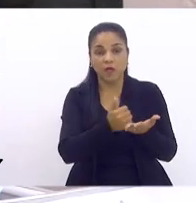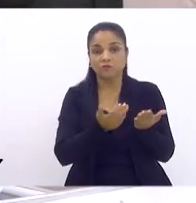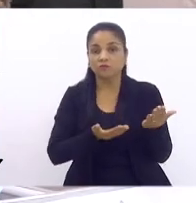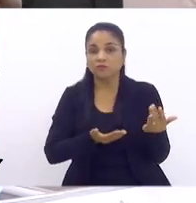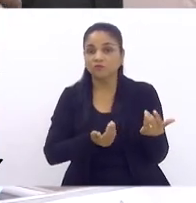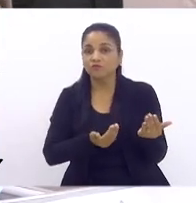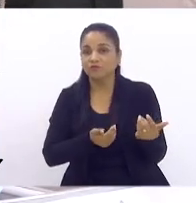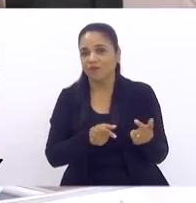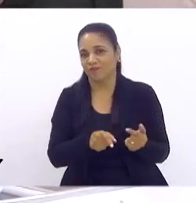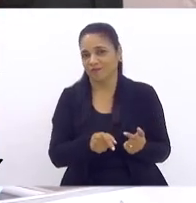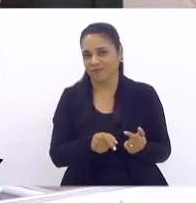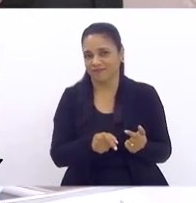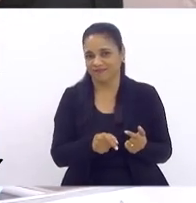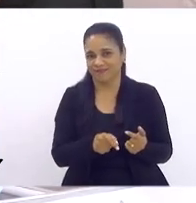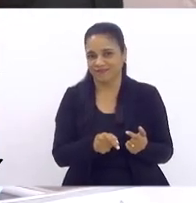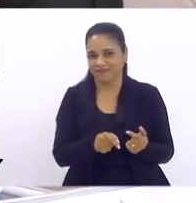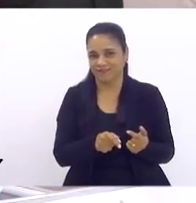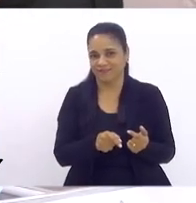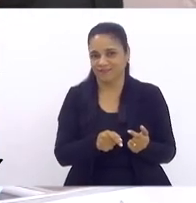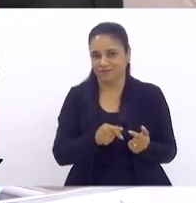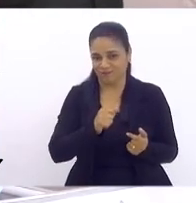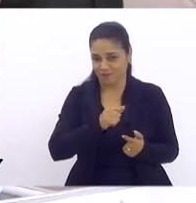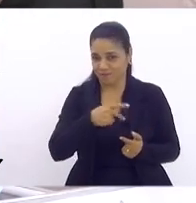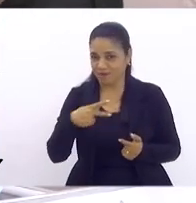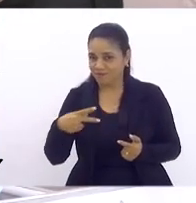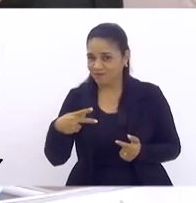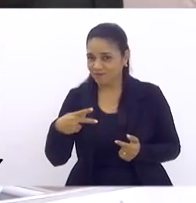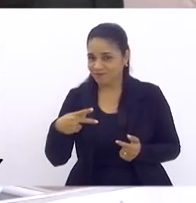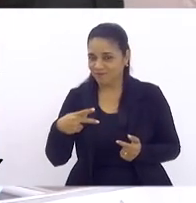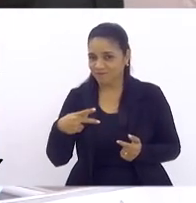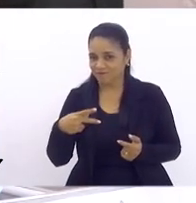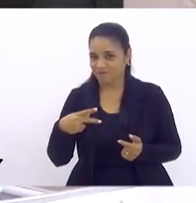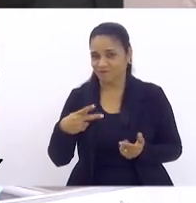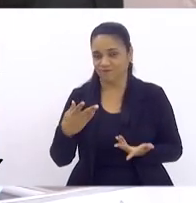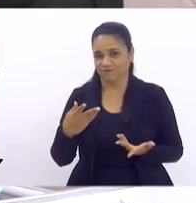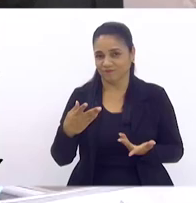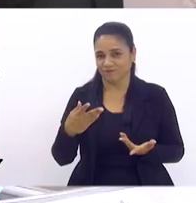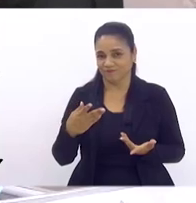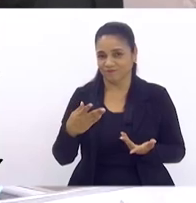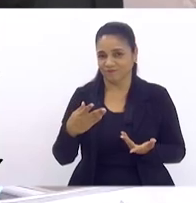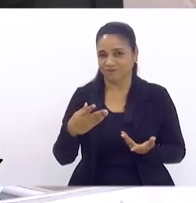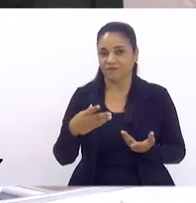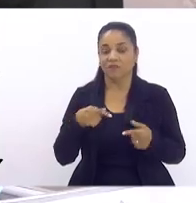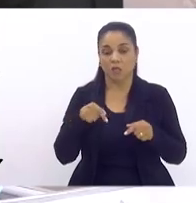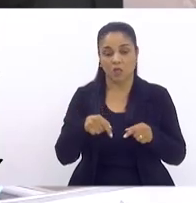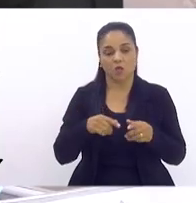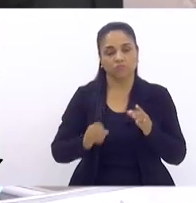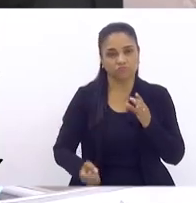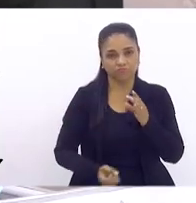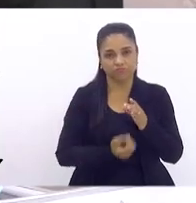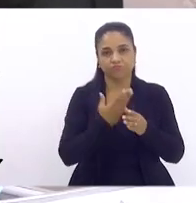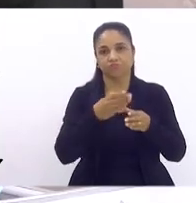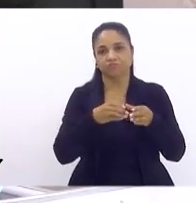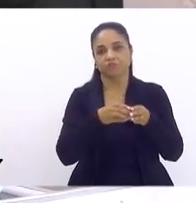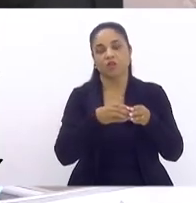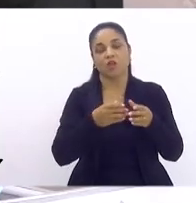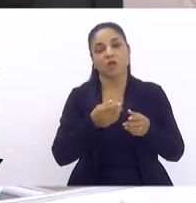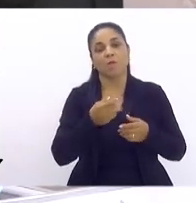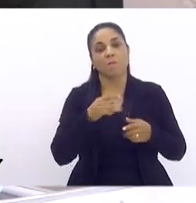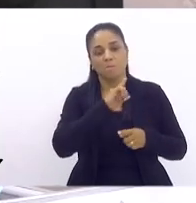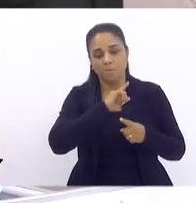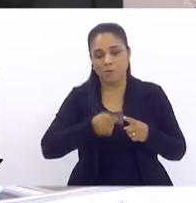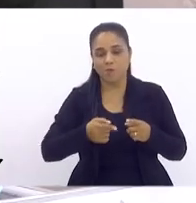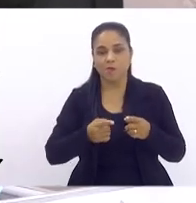que são produzidos ali no âmbito dessas aplicativos eu aprovei aqui na casa uma legislação para proibir é comercialização desses dados